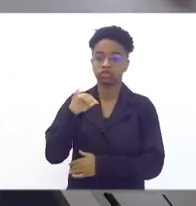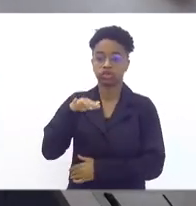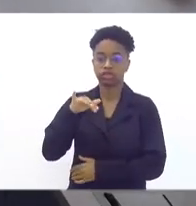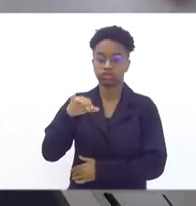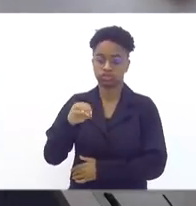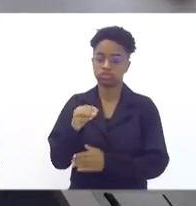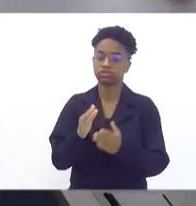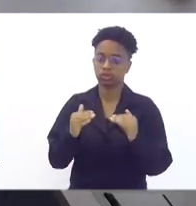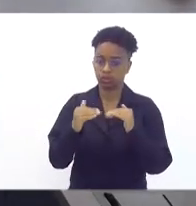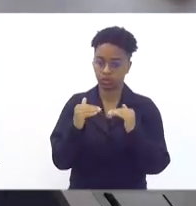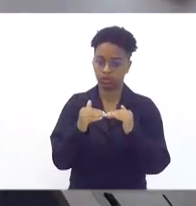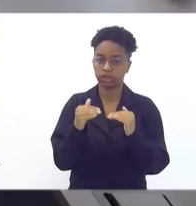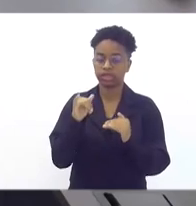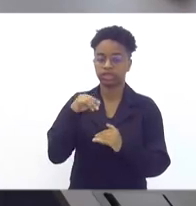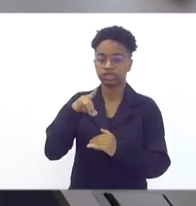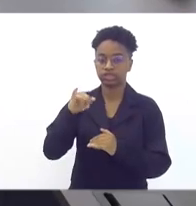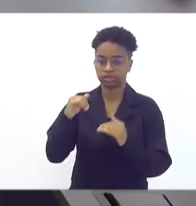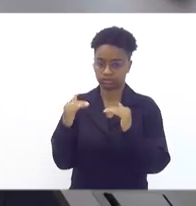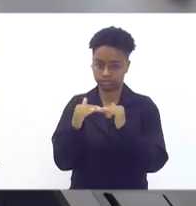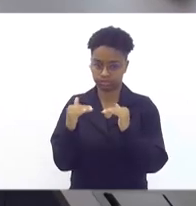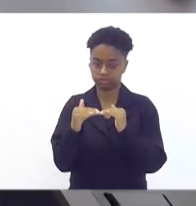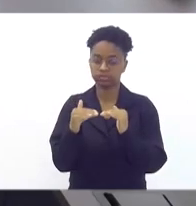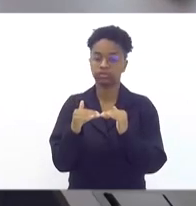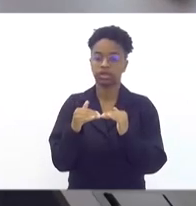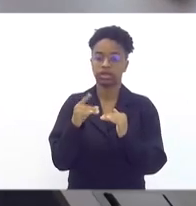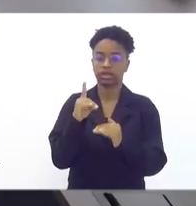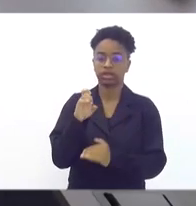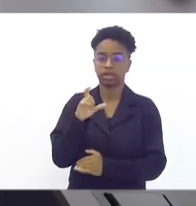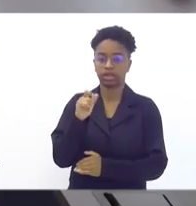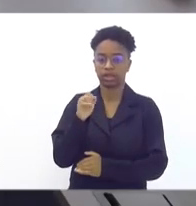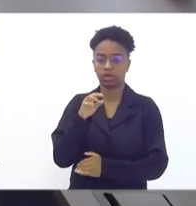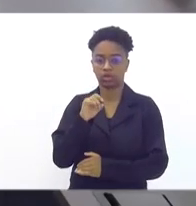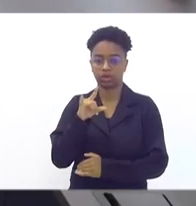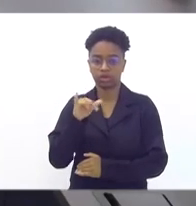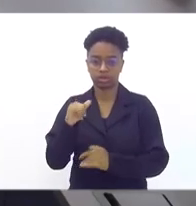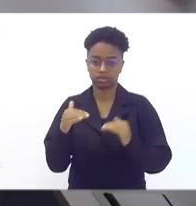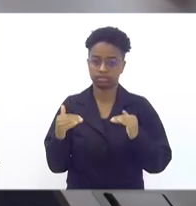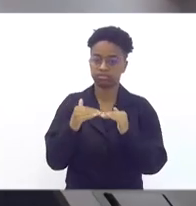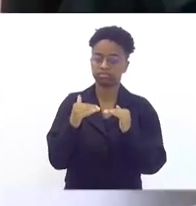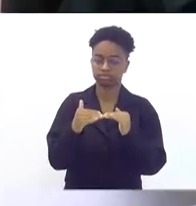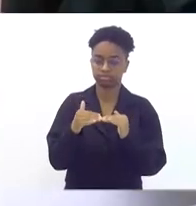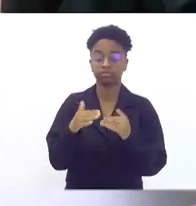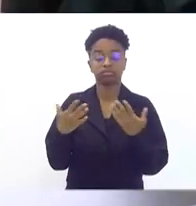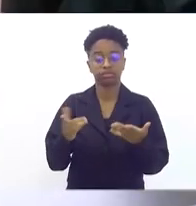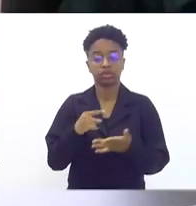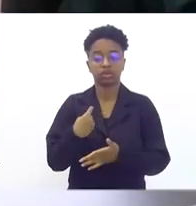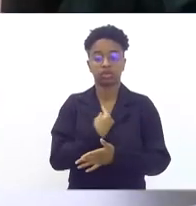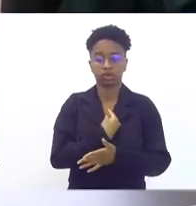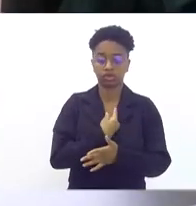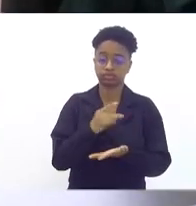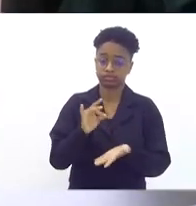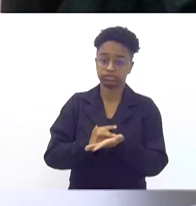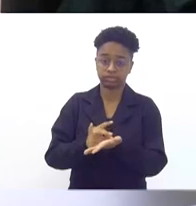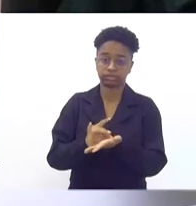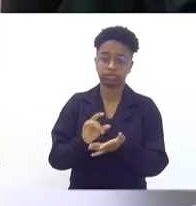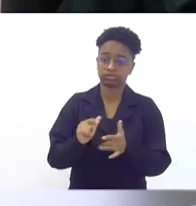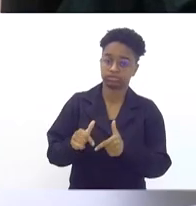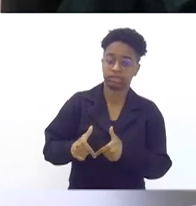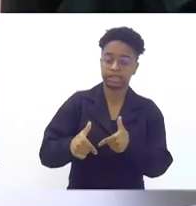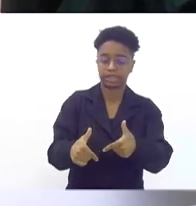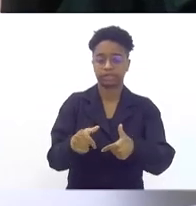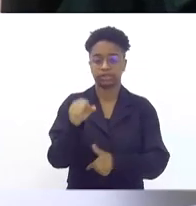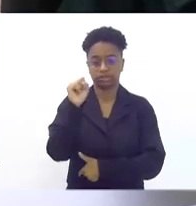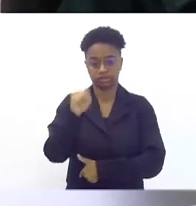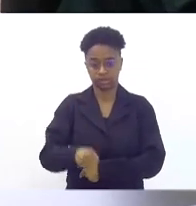Lima Deputado Guilherme dizer que nós vamos nos debruçar sim sobre